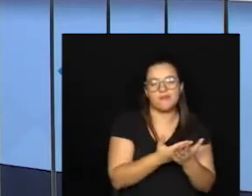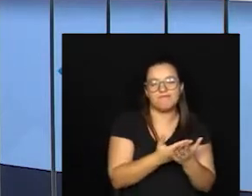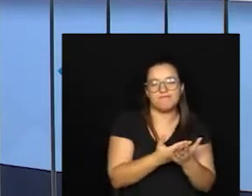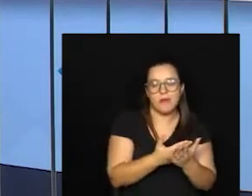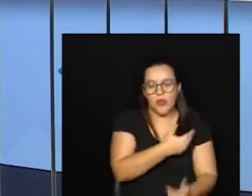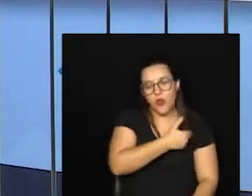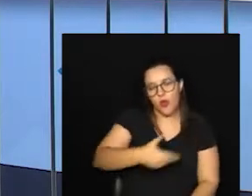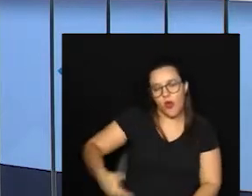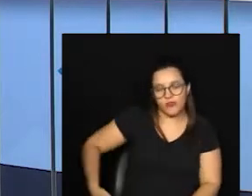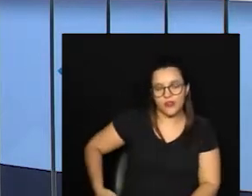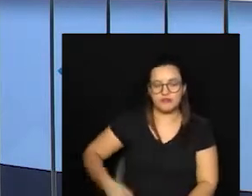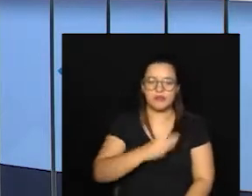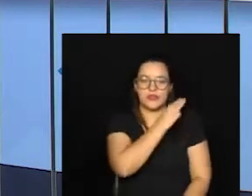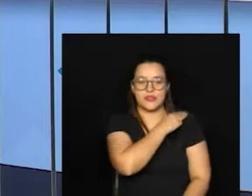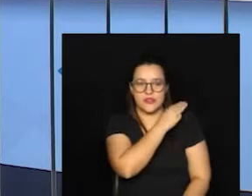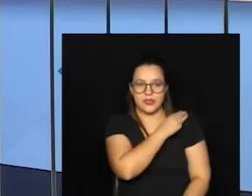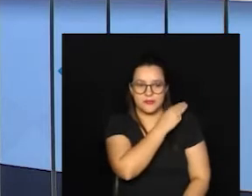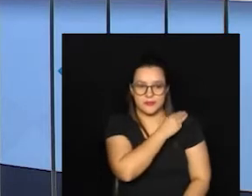só, das